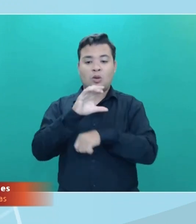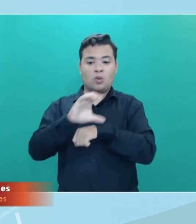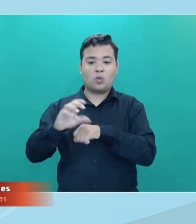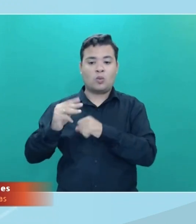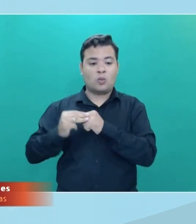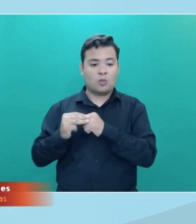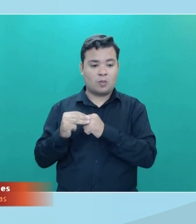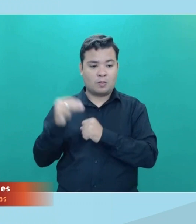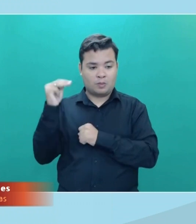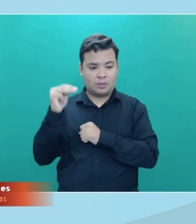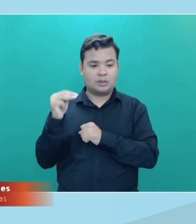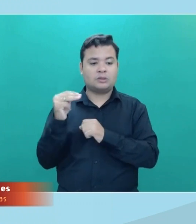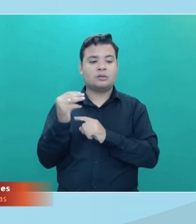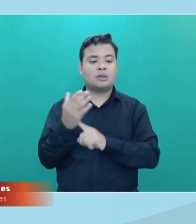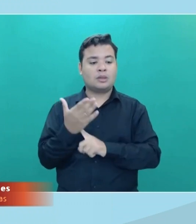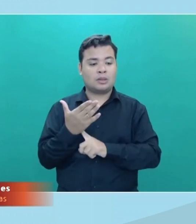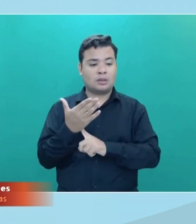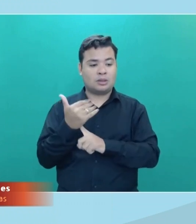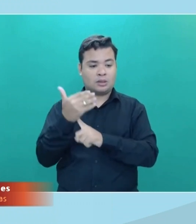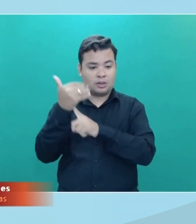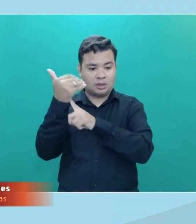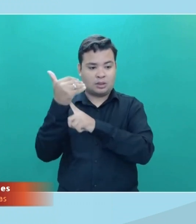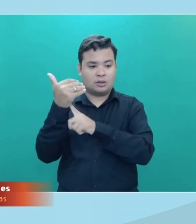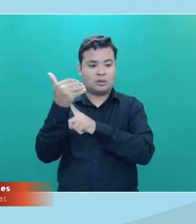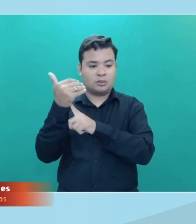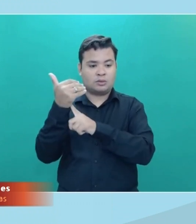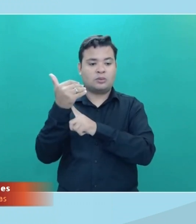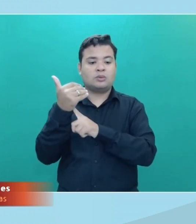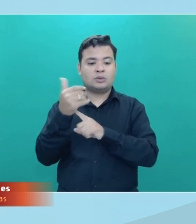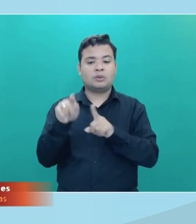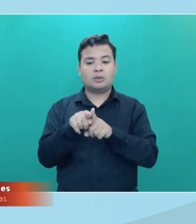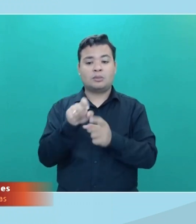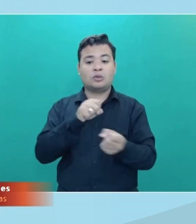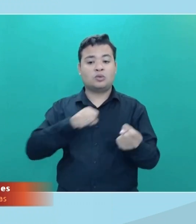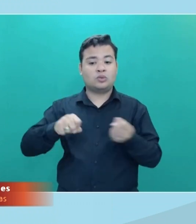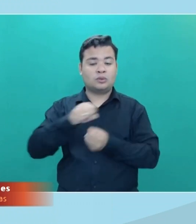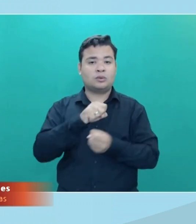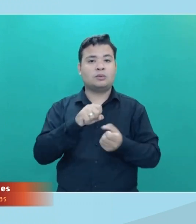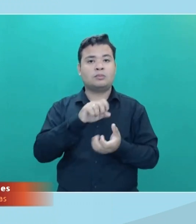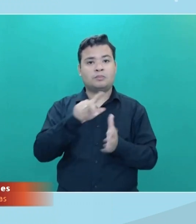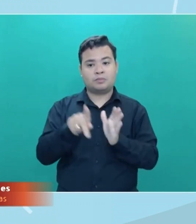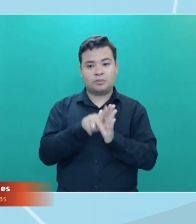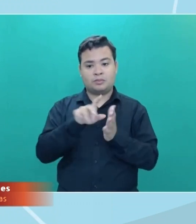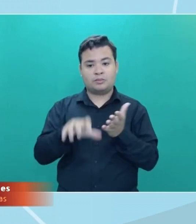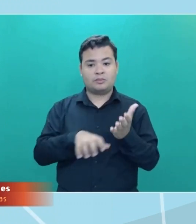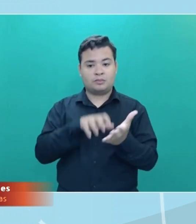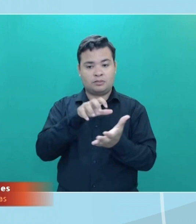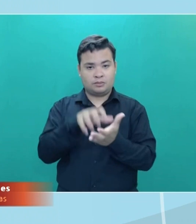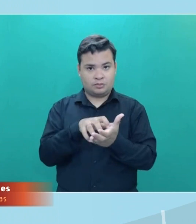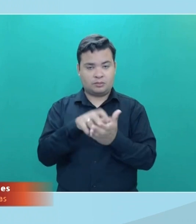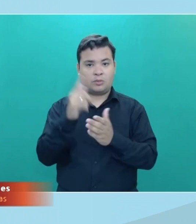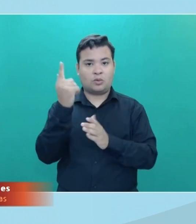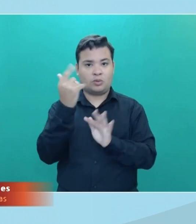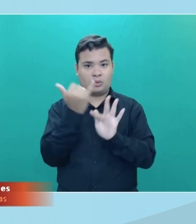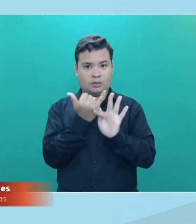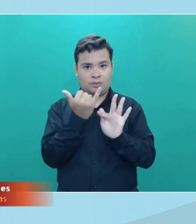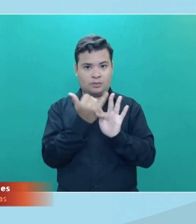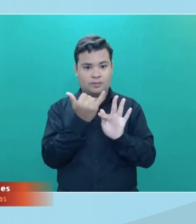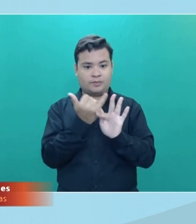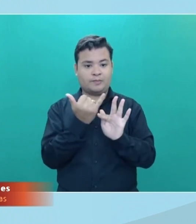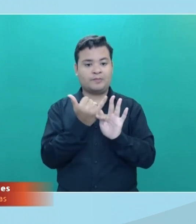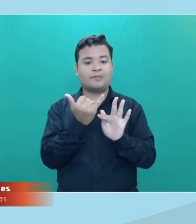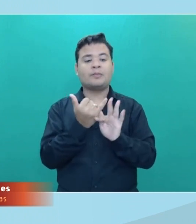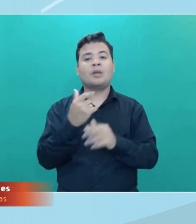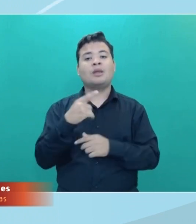em Tecnologia, Gestão e Sustentabilidade do Campus Goiânia, do Instituto Federal de Goiás. São